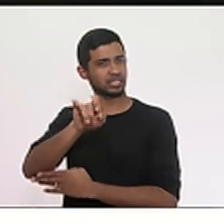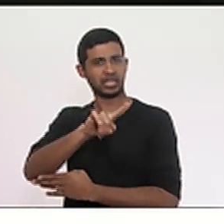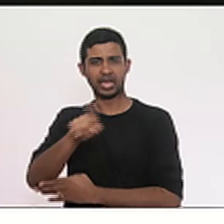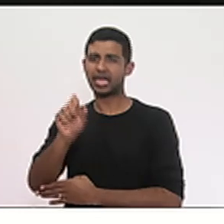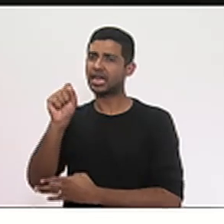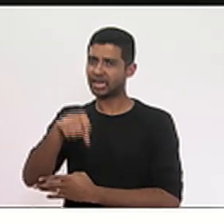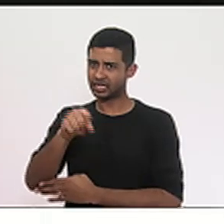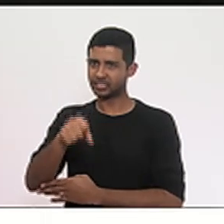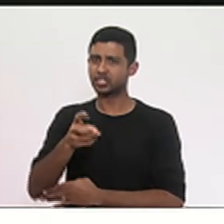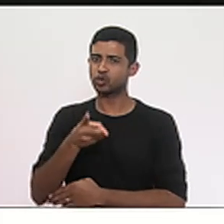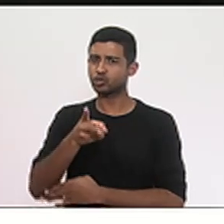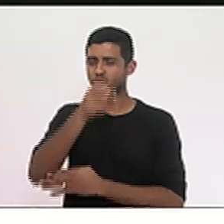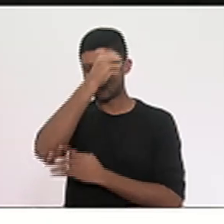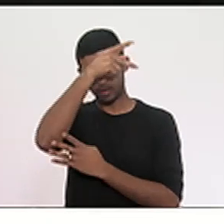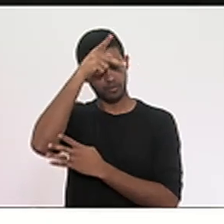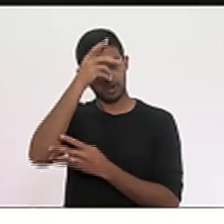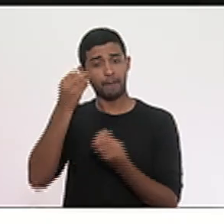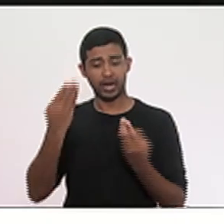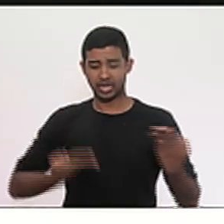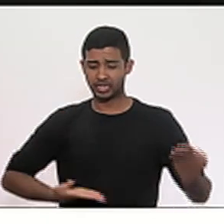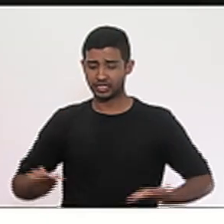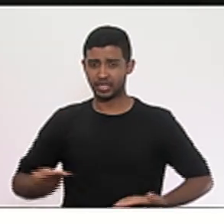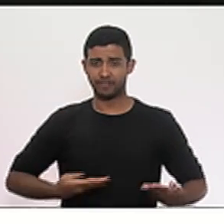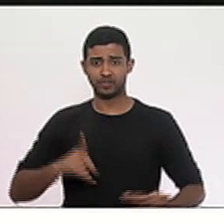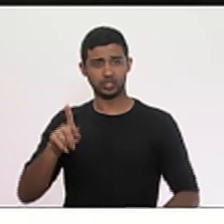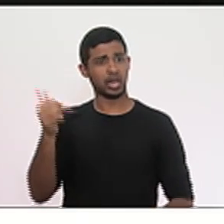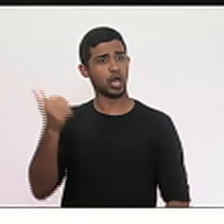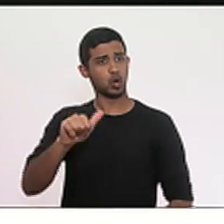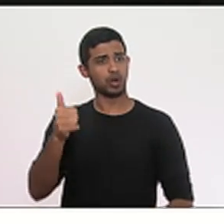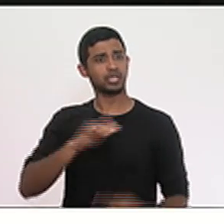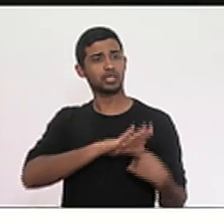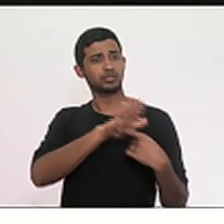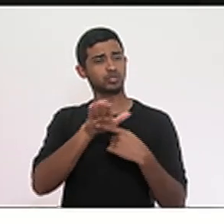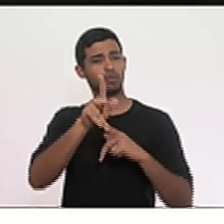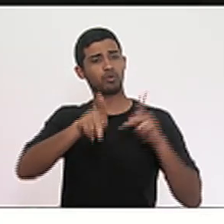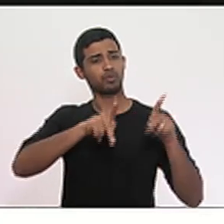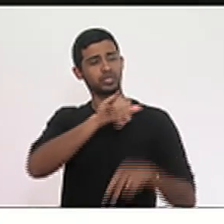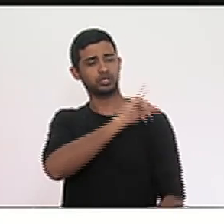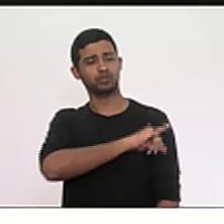sempre pública para prestar um serviço de qualidade para a nossa população